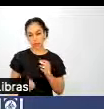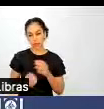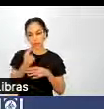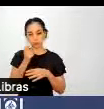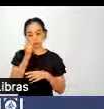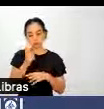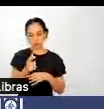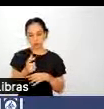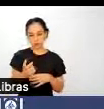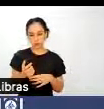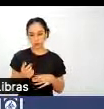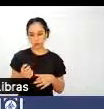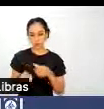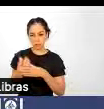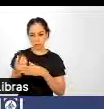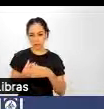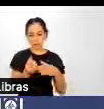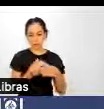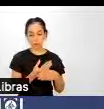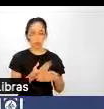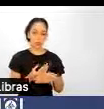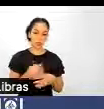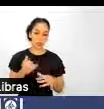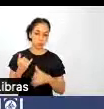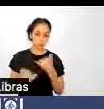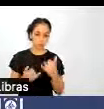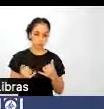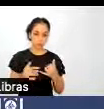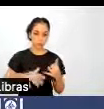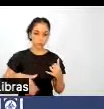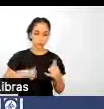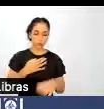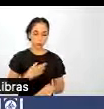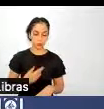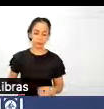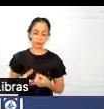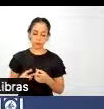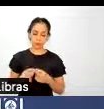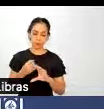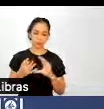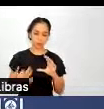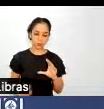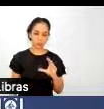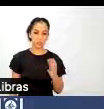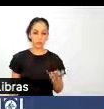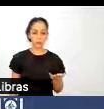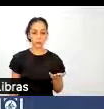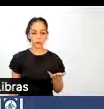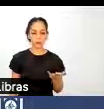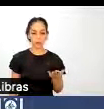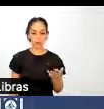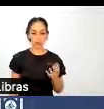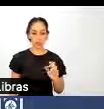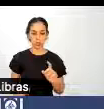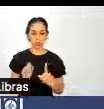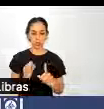para apropriação. Jogos no espaço público e também a característica do sócio-operador,